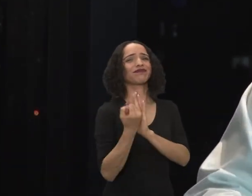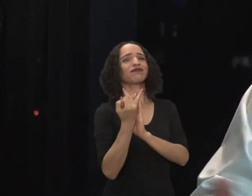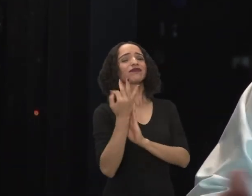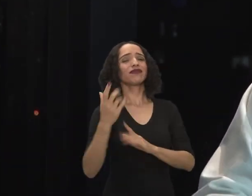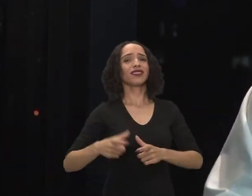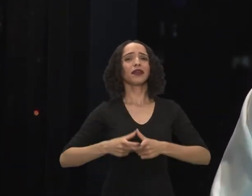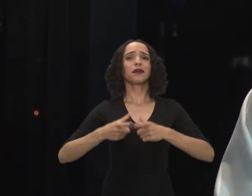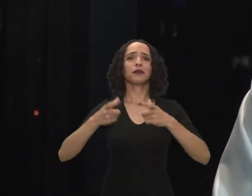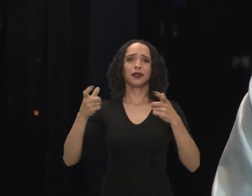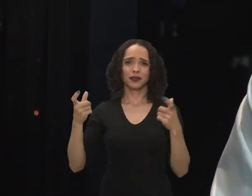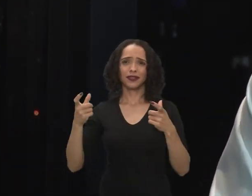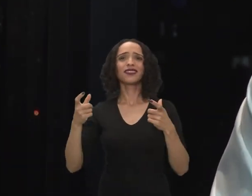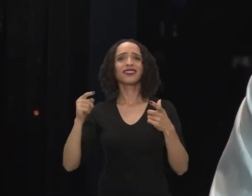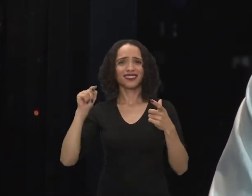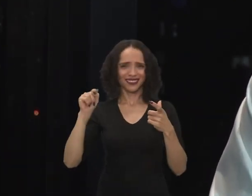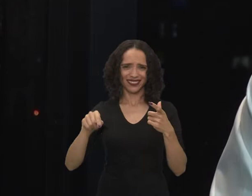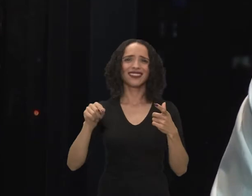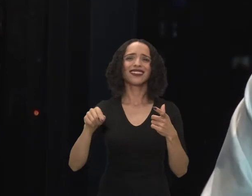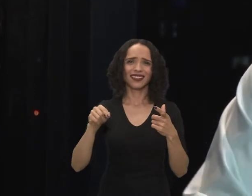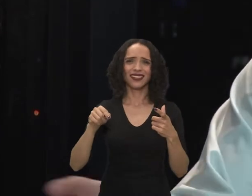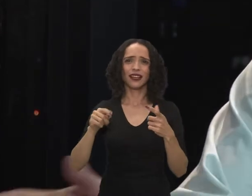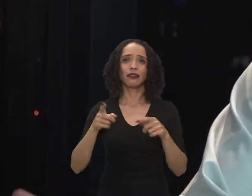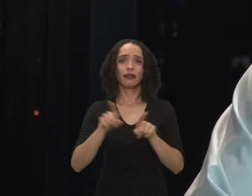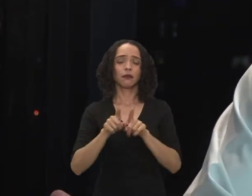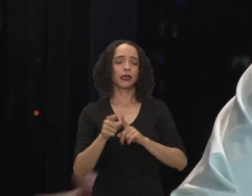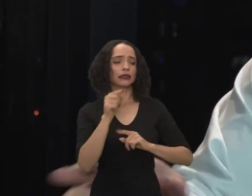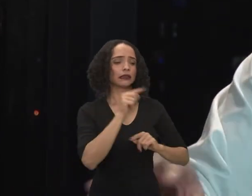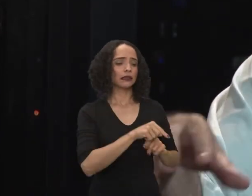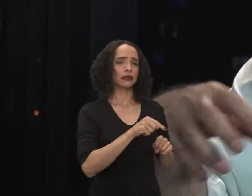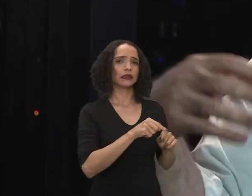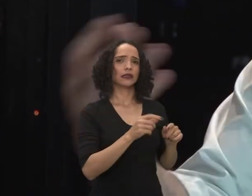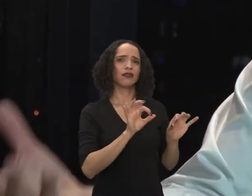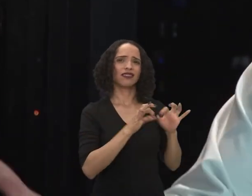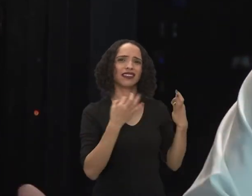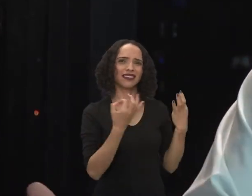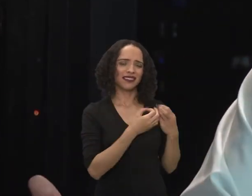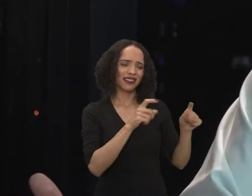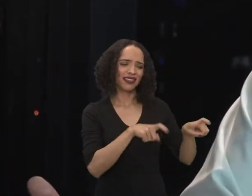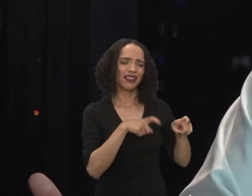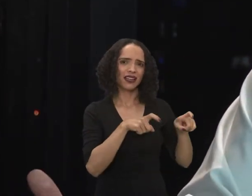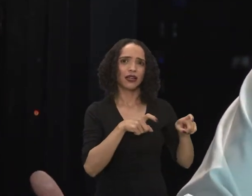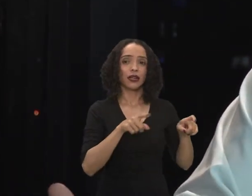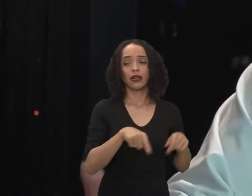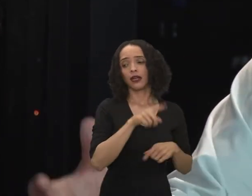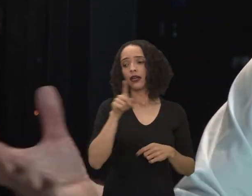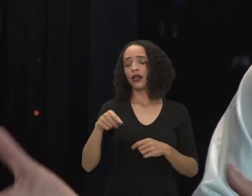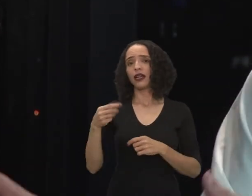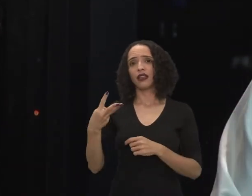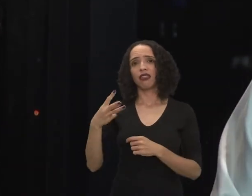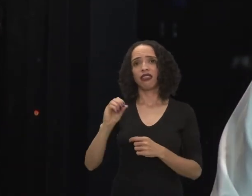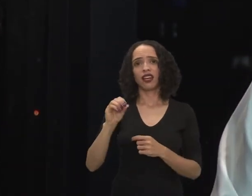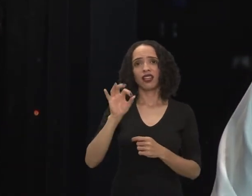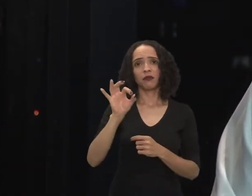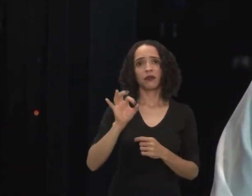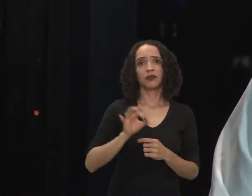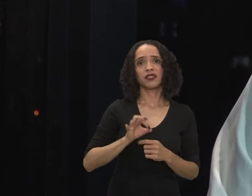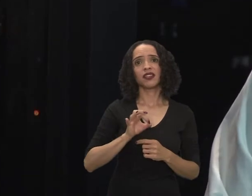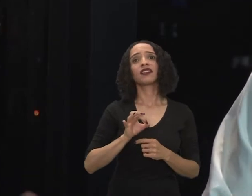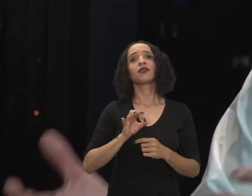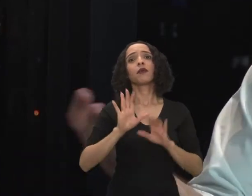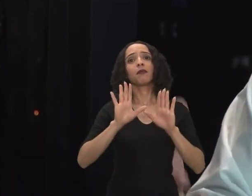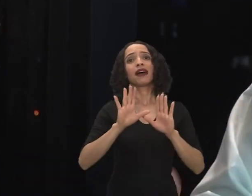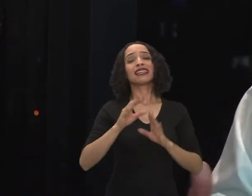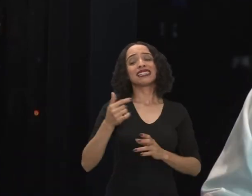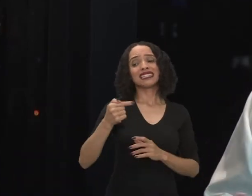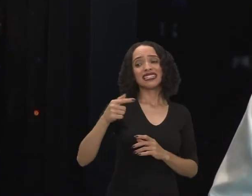quanto os pequenos agricultores, eles ocupam cerca de 30%, 70% é pastagem.